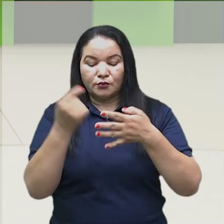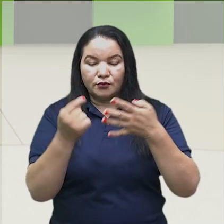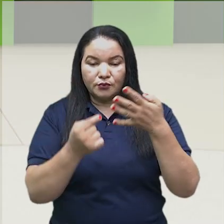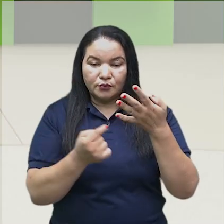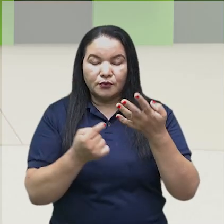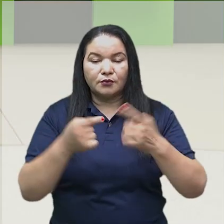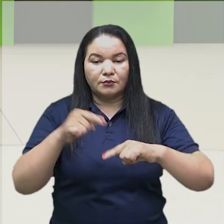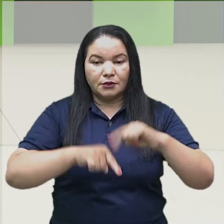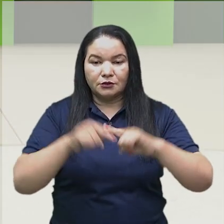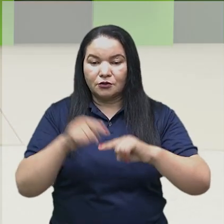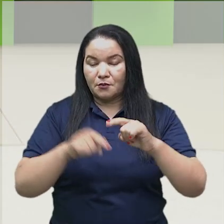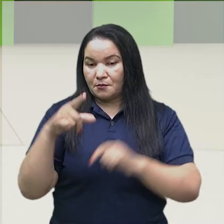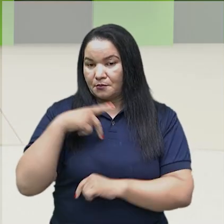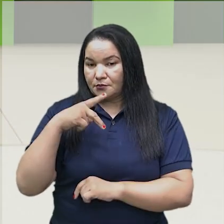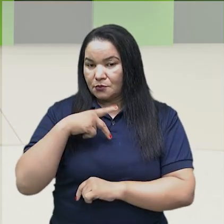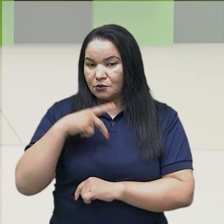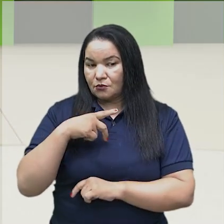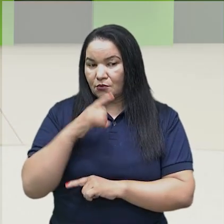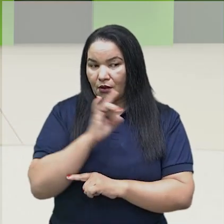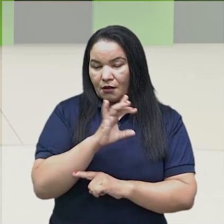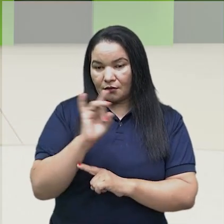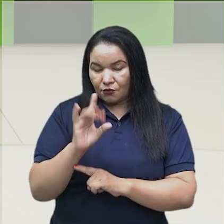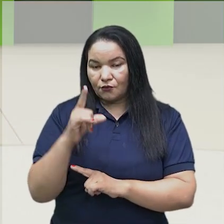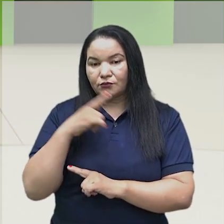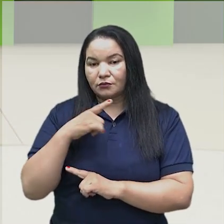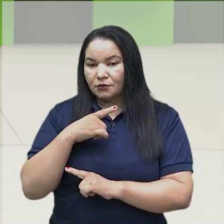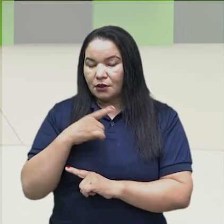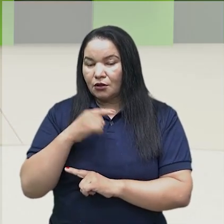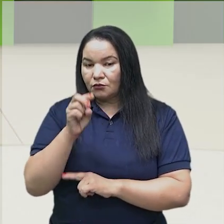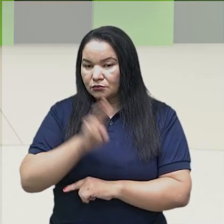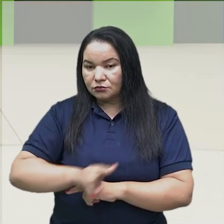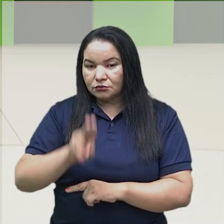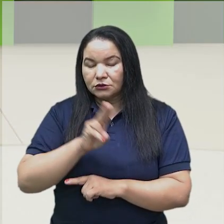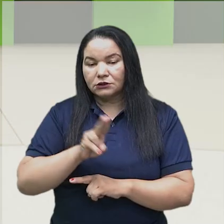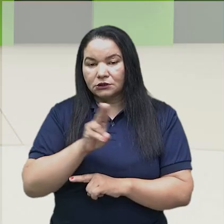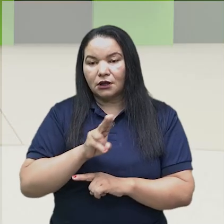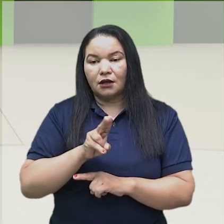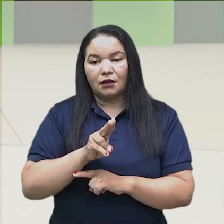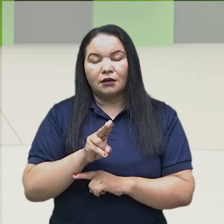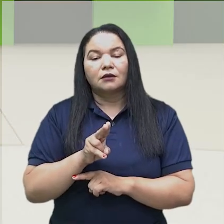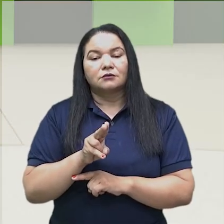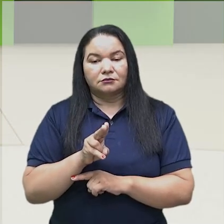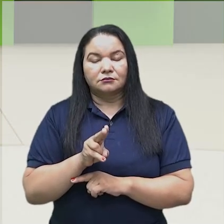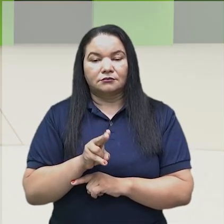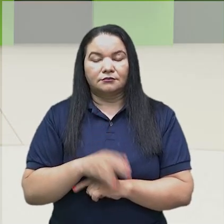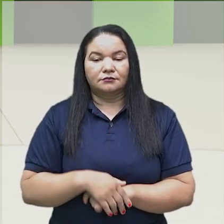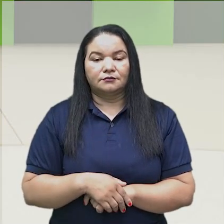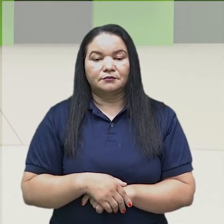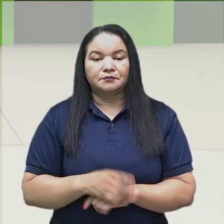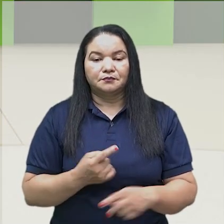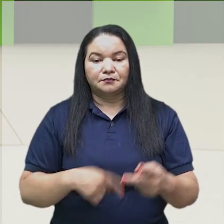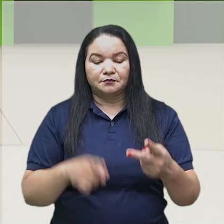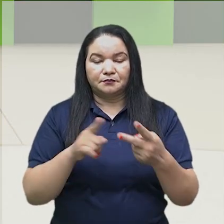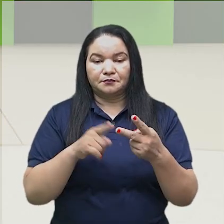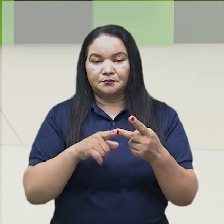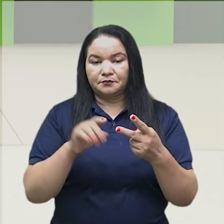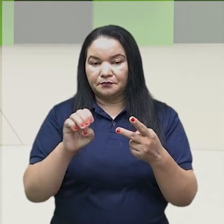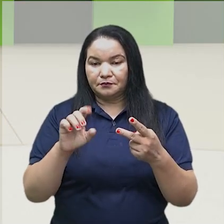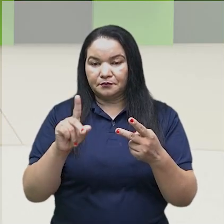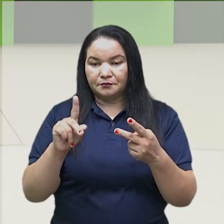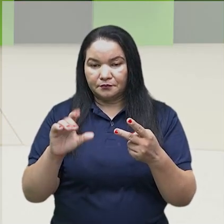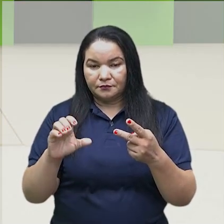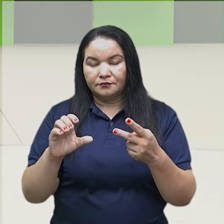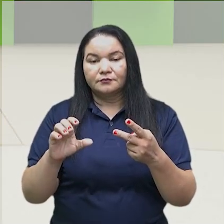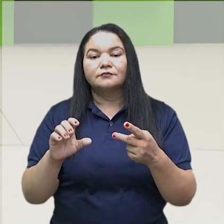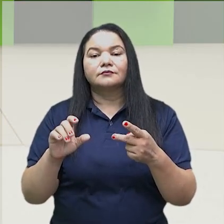são equipamentos individuais. Cada um vai ter o seu, né, e vai utilizar da melhor maneira possível. Temos ainda o EPC, né?